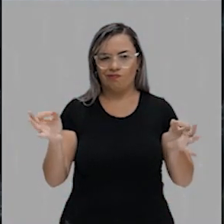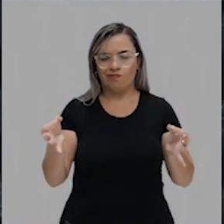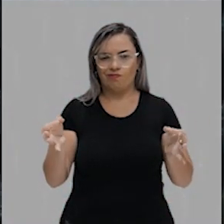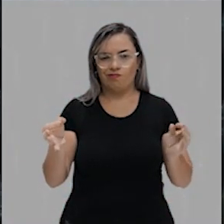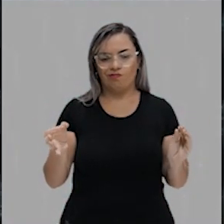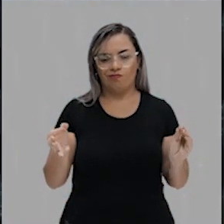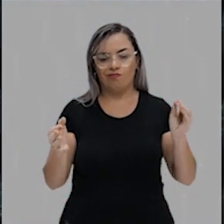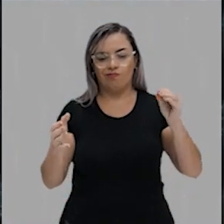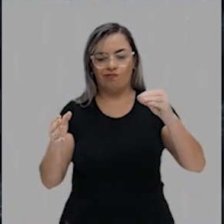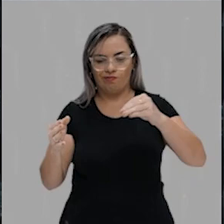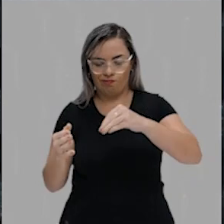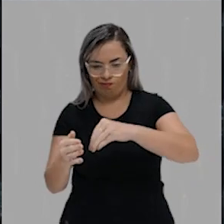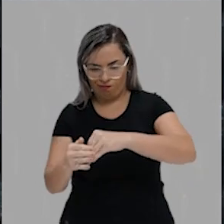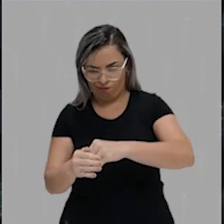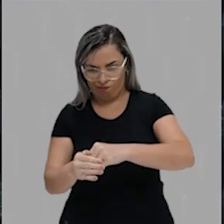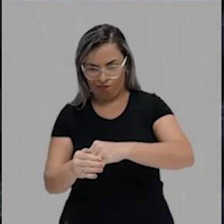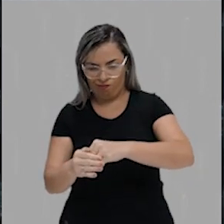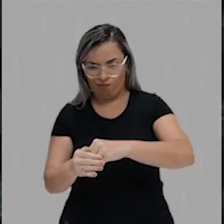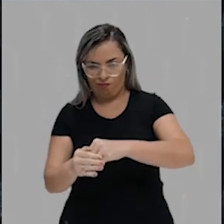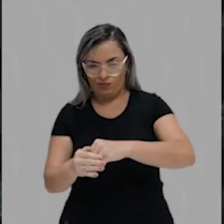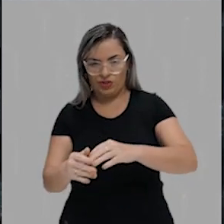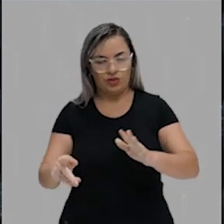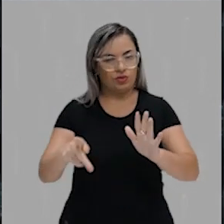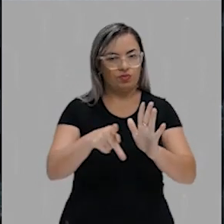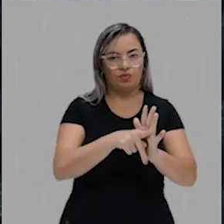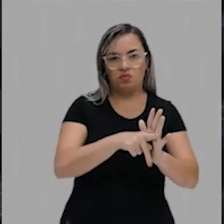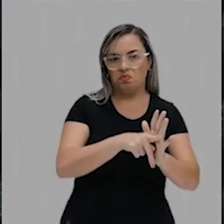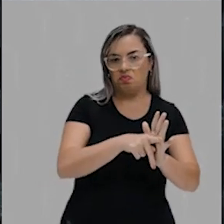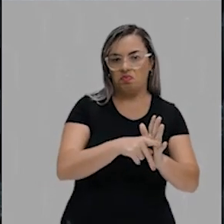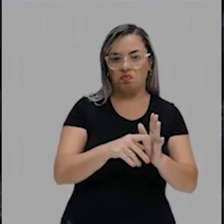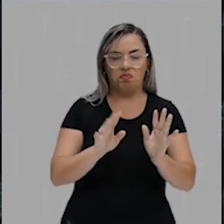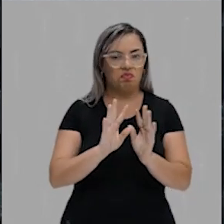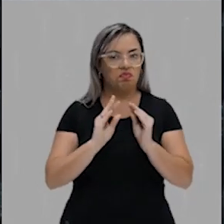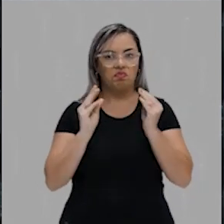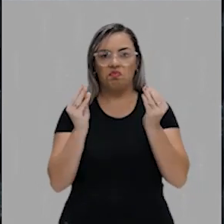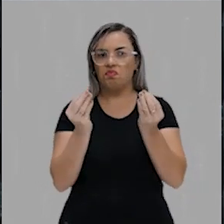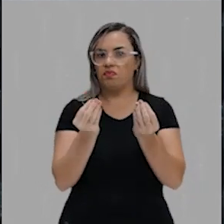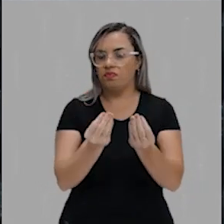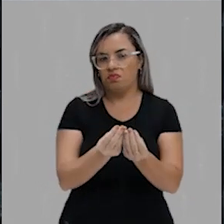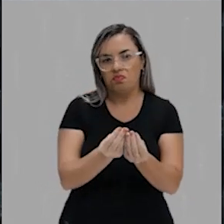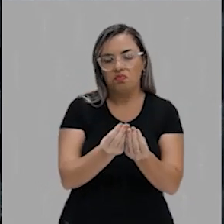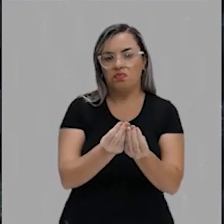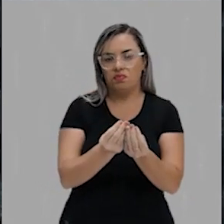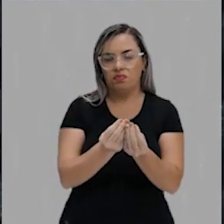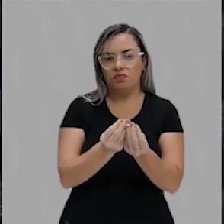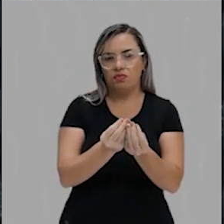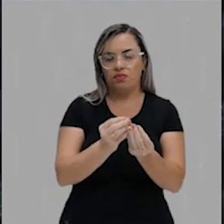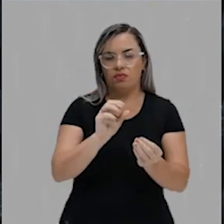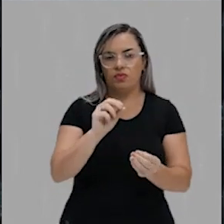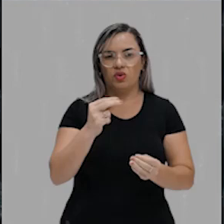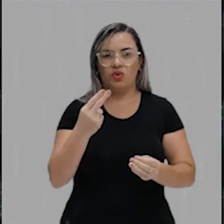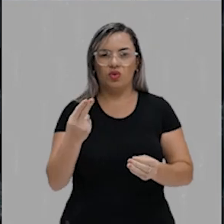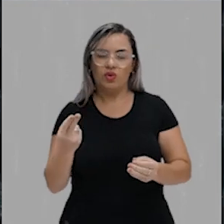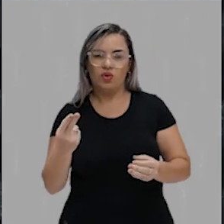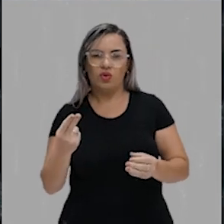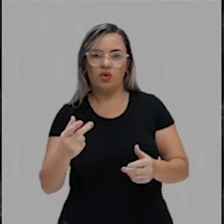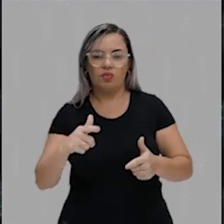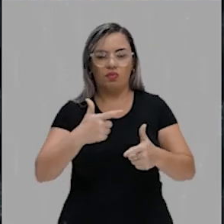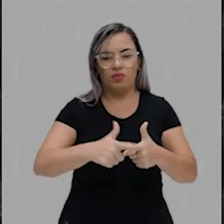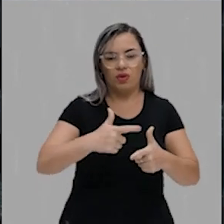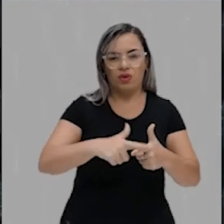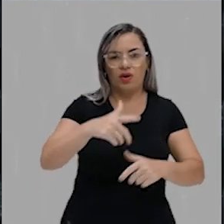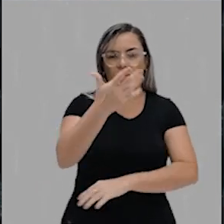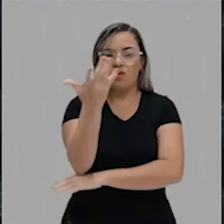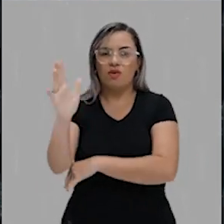ambiente algo que não é próprio dele, uma substância ou alguma coisa que degrade esse ambiente,